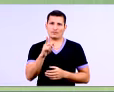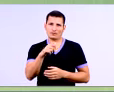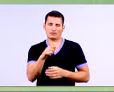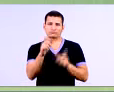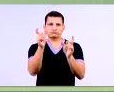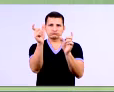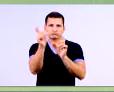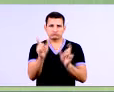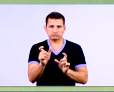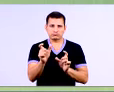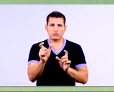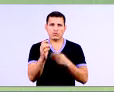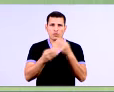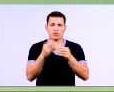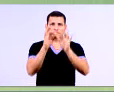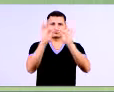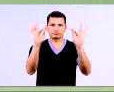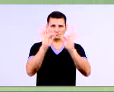estruturado da seguinte forma.